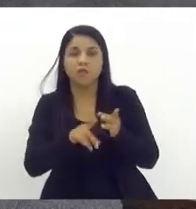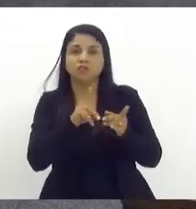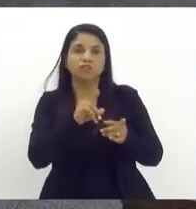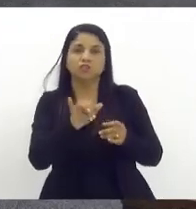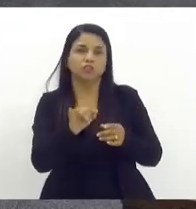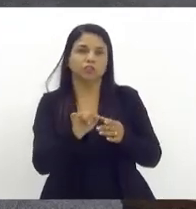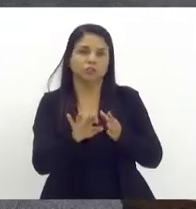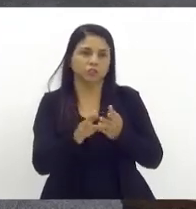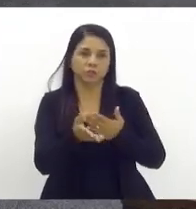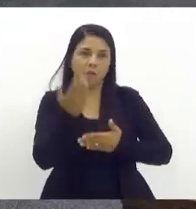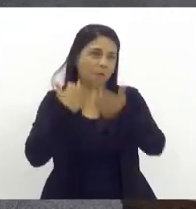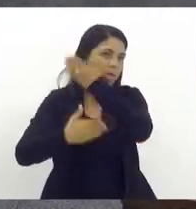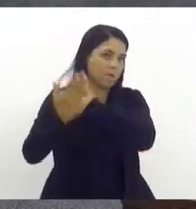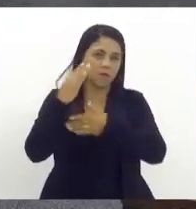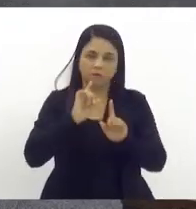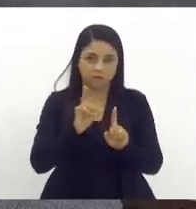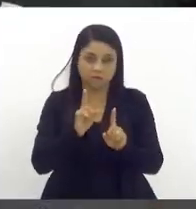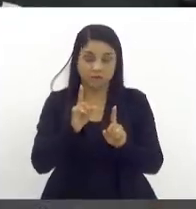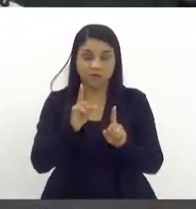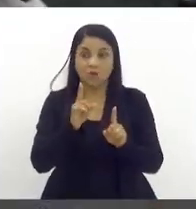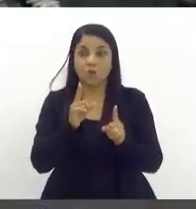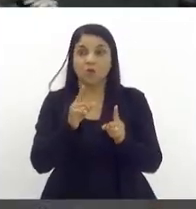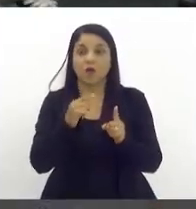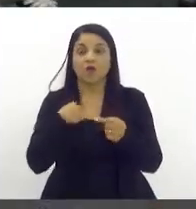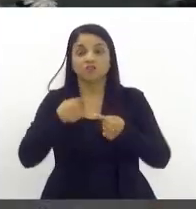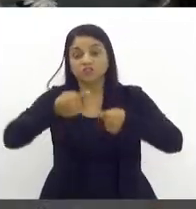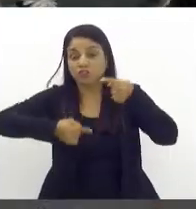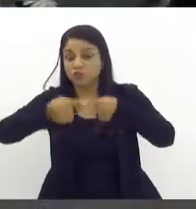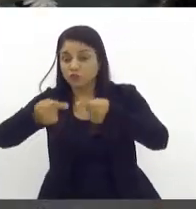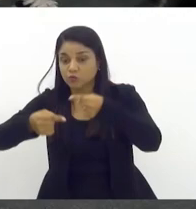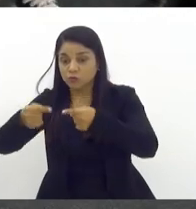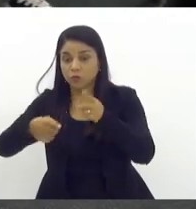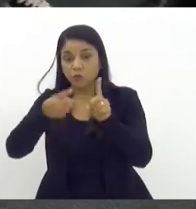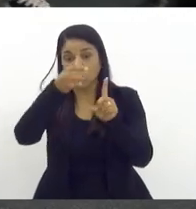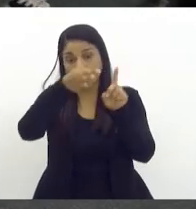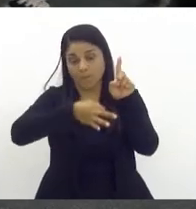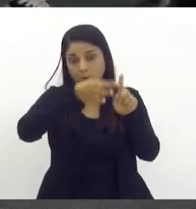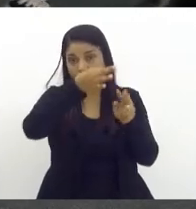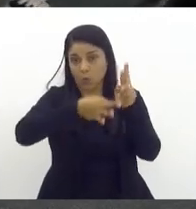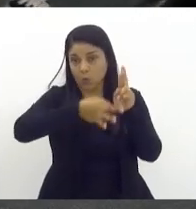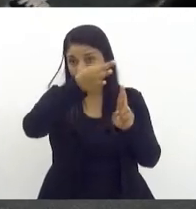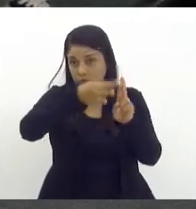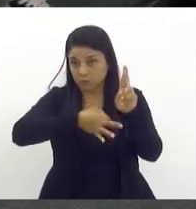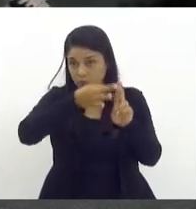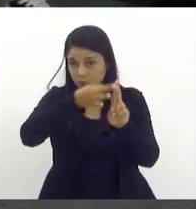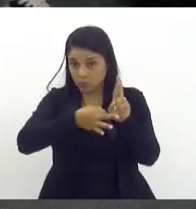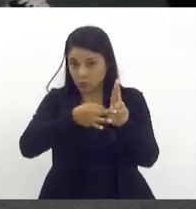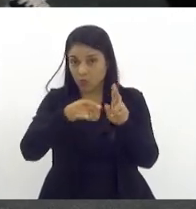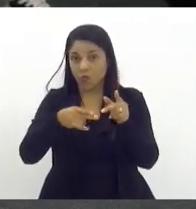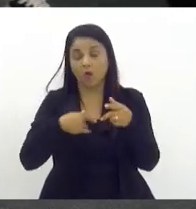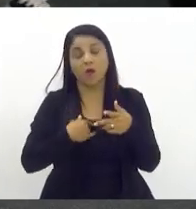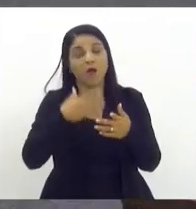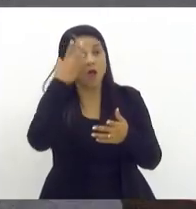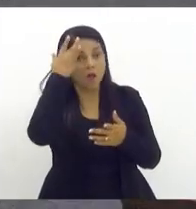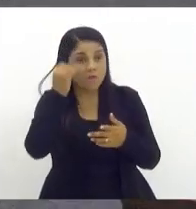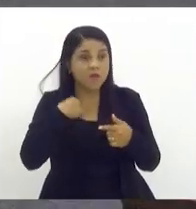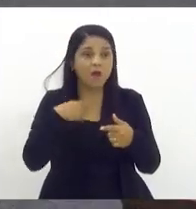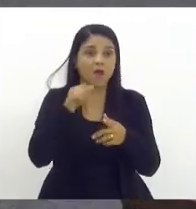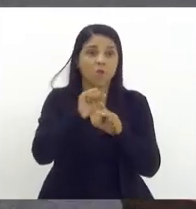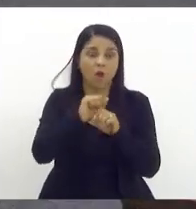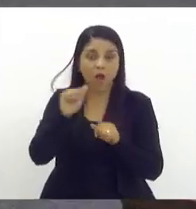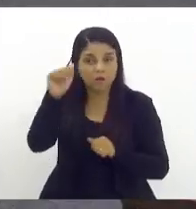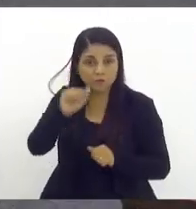antecedência. Ao contrário, deputado Luiz Paulo. A gente está discutindo ali com o procurador da casa sobre um projeto de amanhã, com duas associações, com os juízes